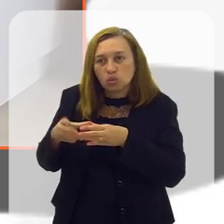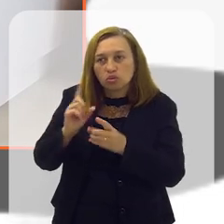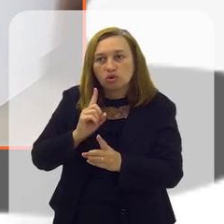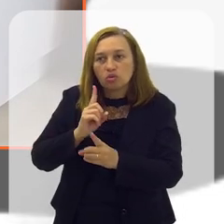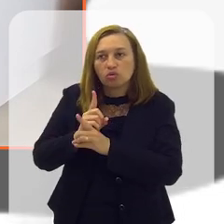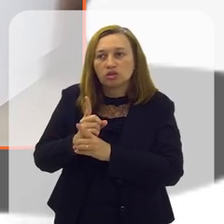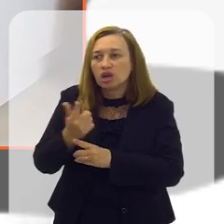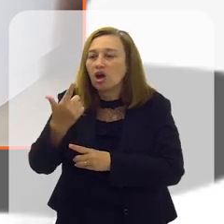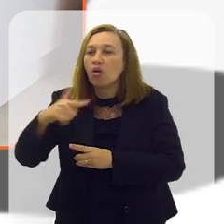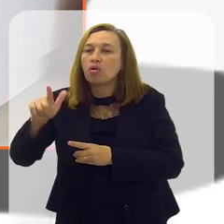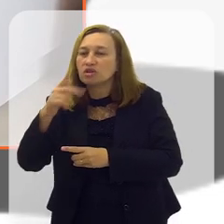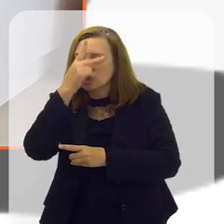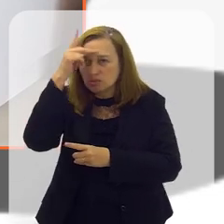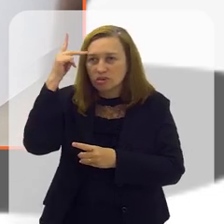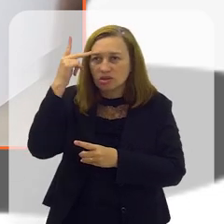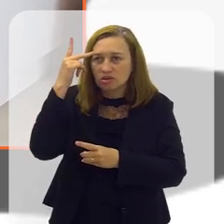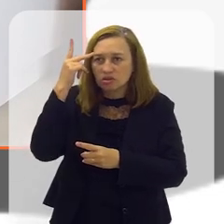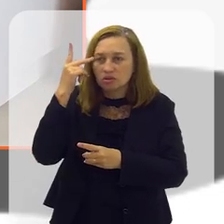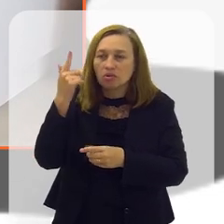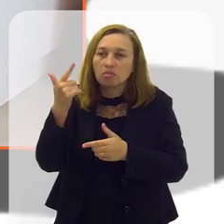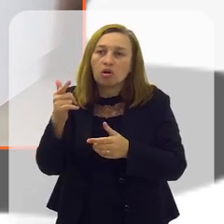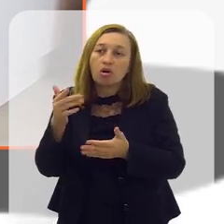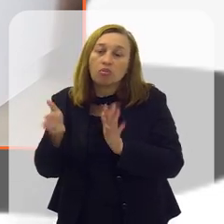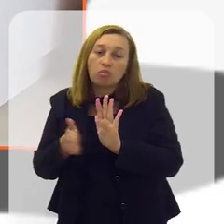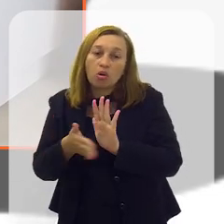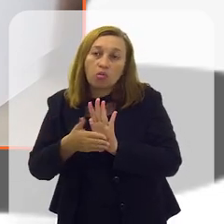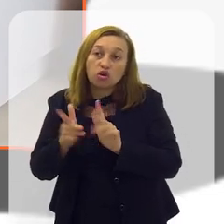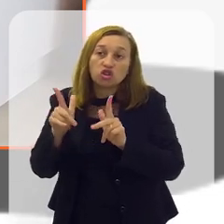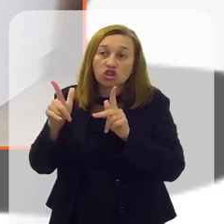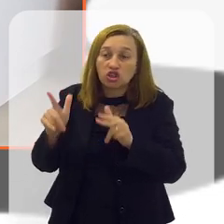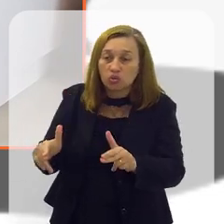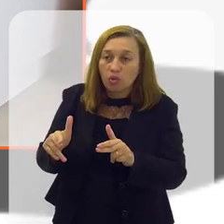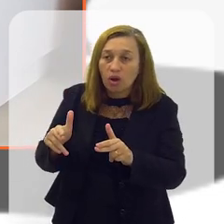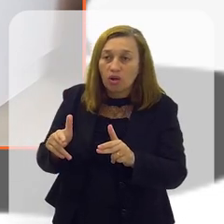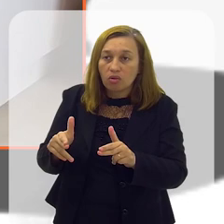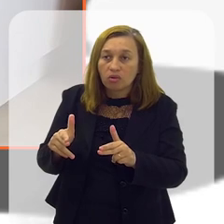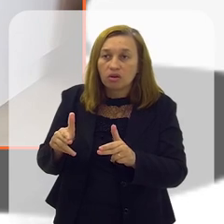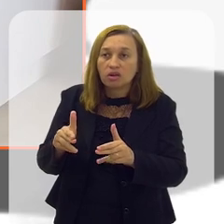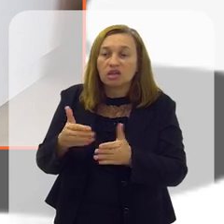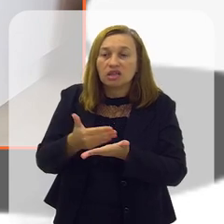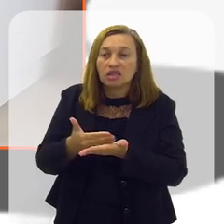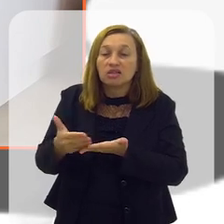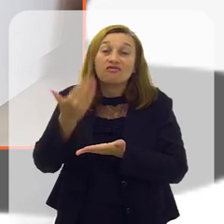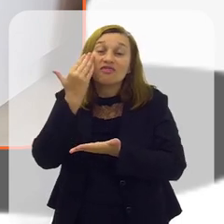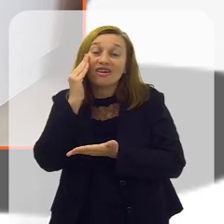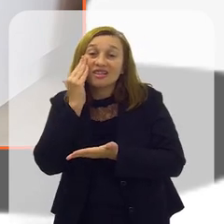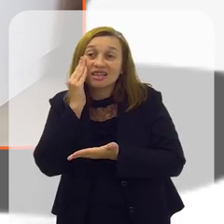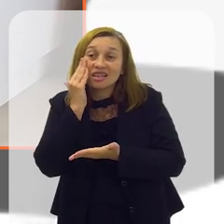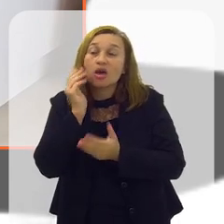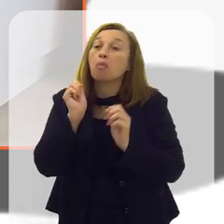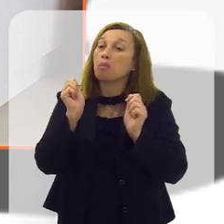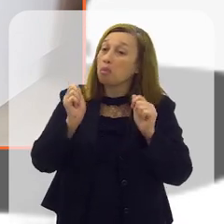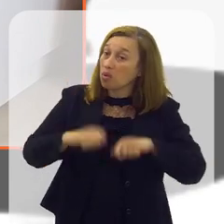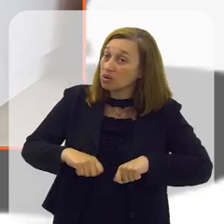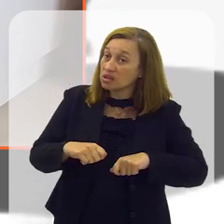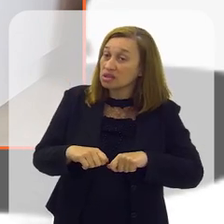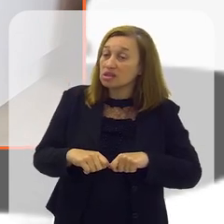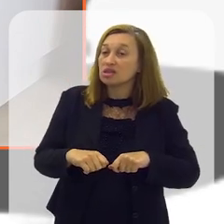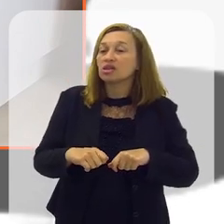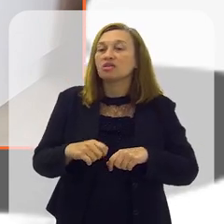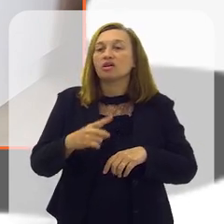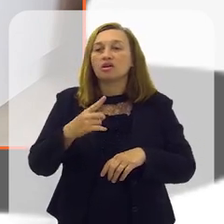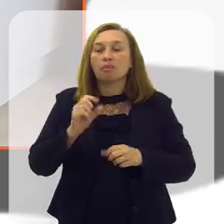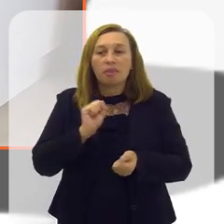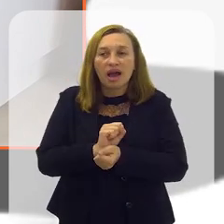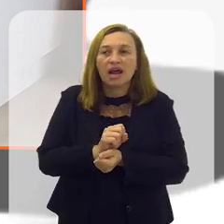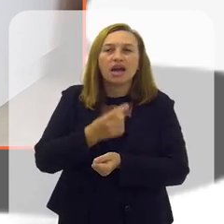grupo, encontrar outras pessoas com o mesmo propósito, e a partir disso ela vai entendendo que é possível se